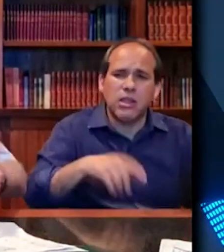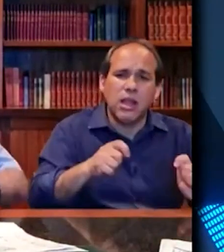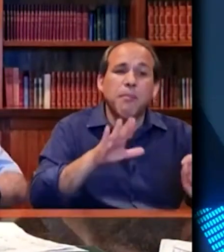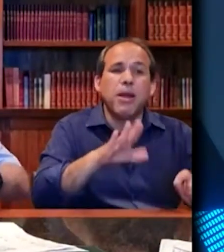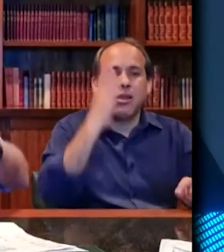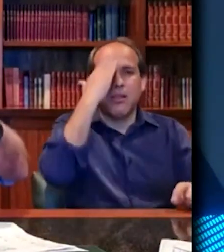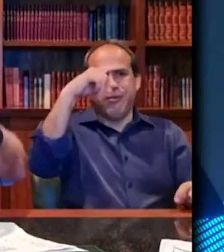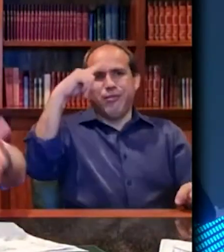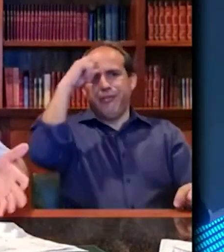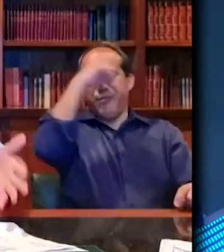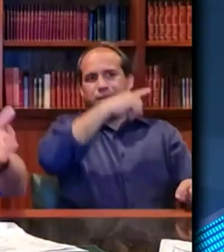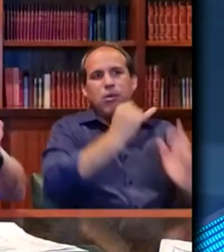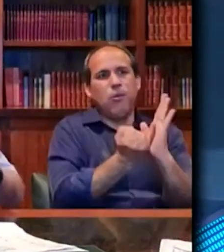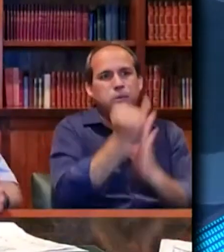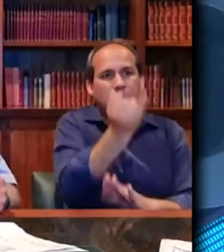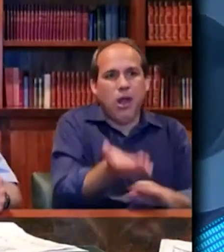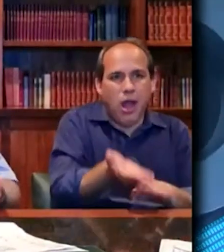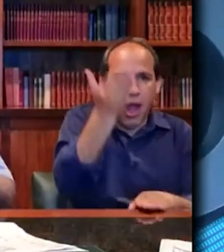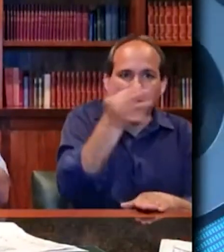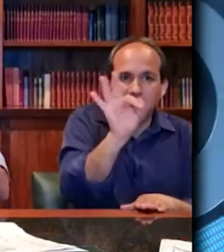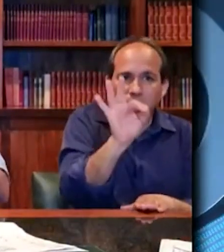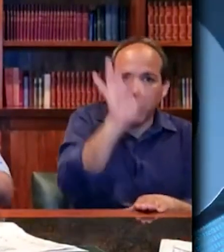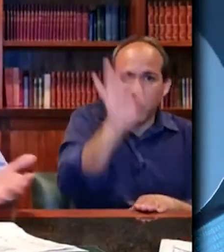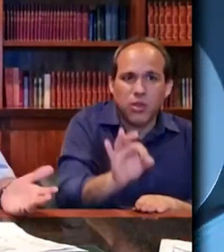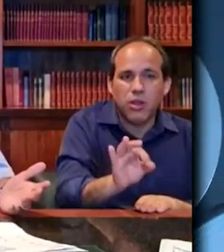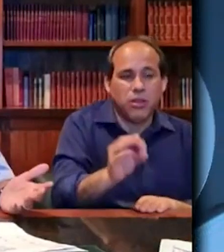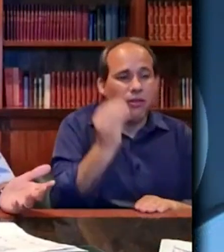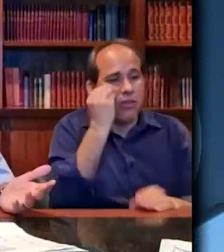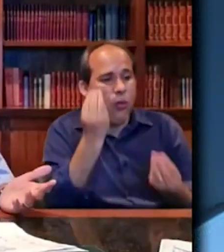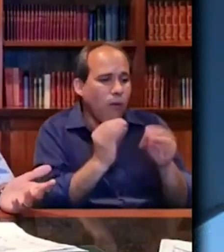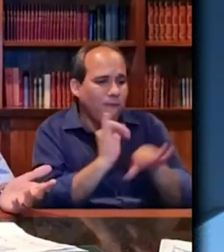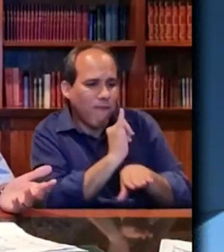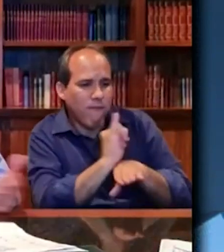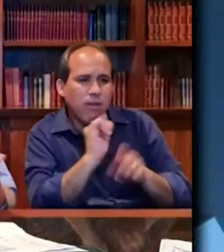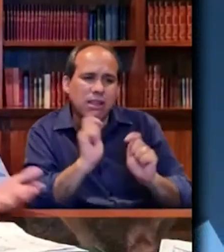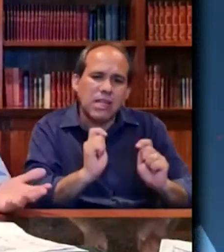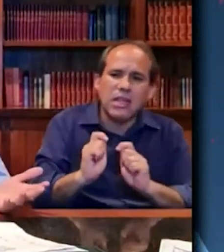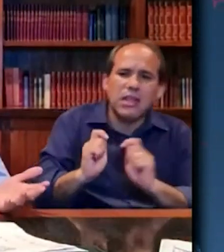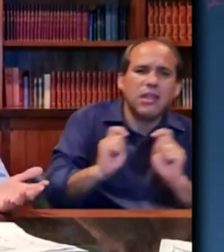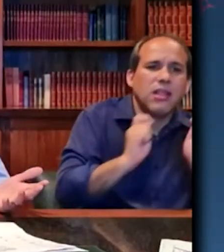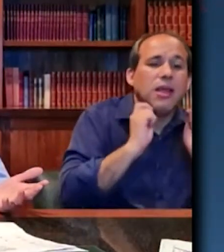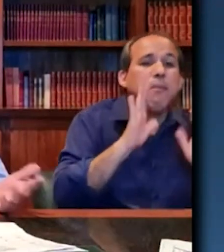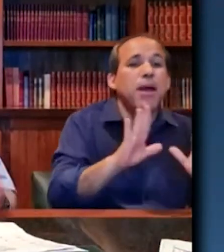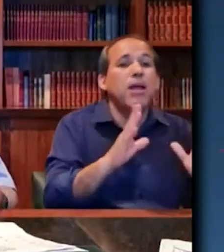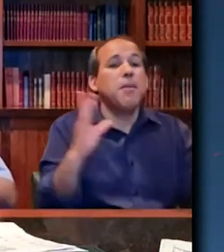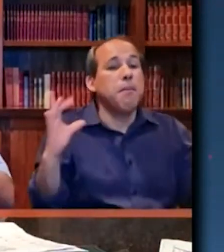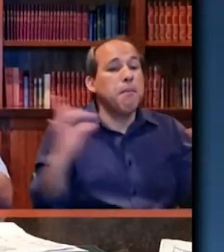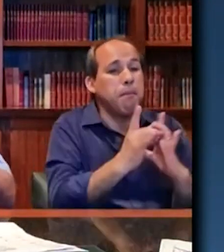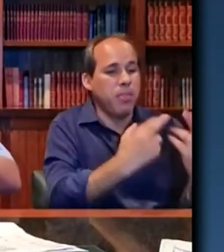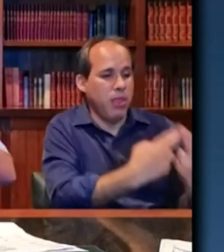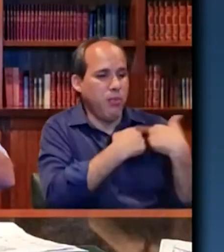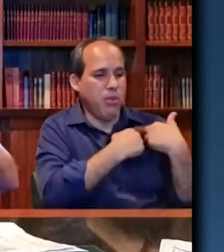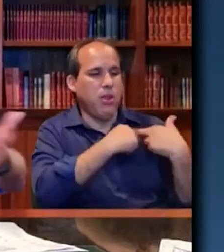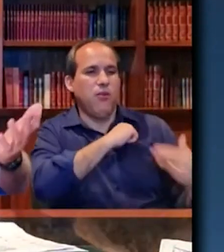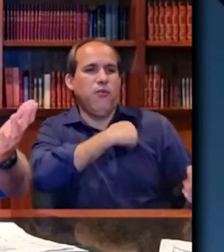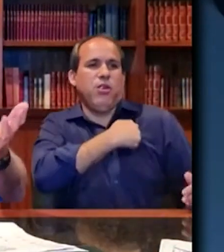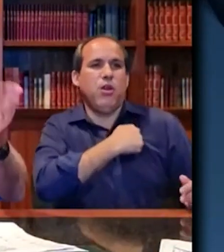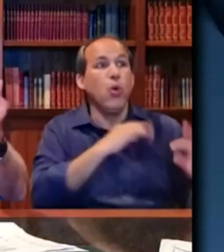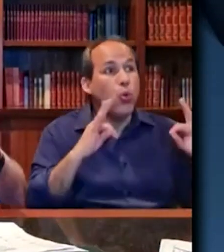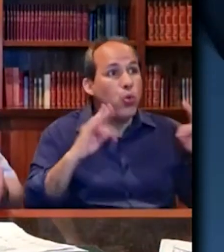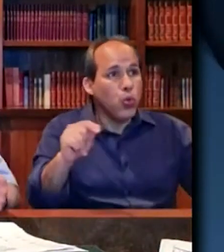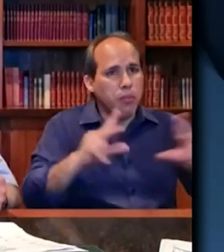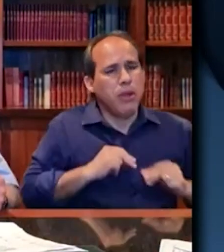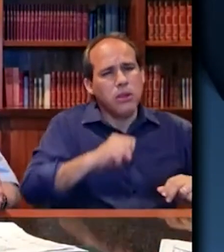estamos vendo do Poder Data também, eu acho que, dependendo da forma como você faz a